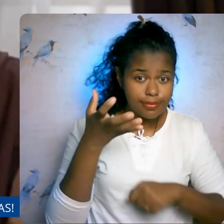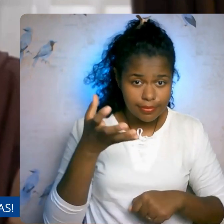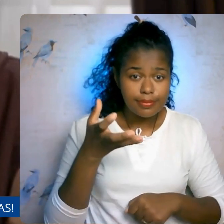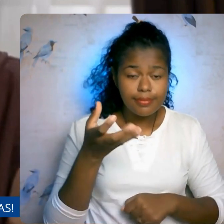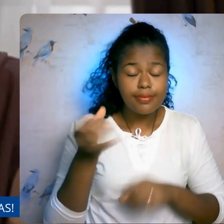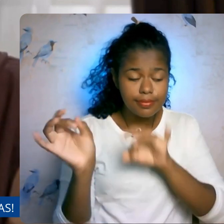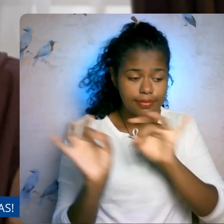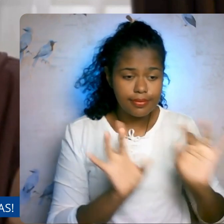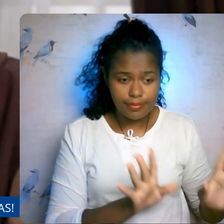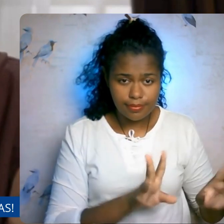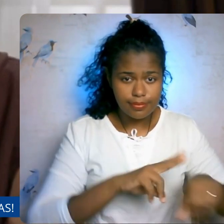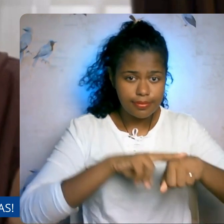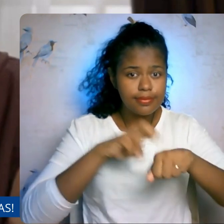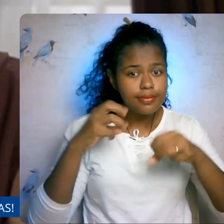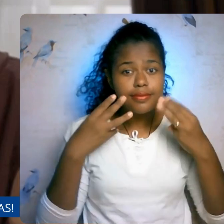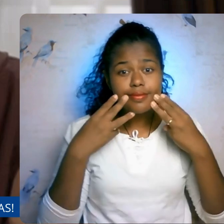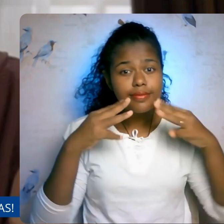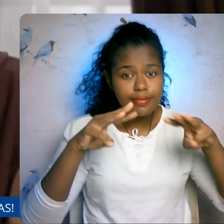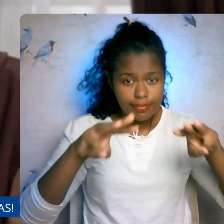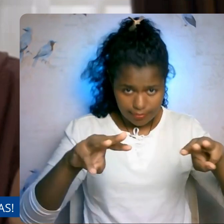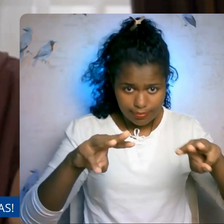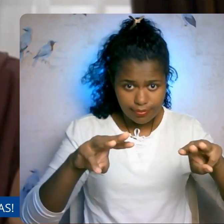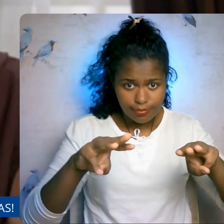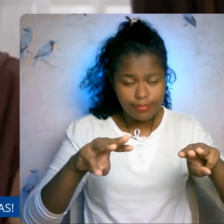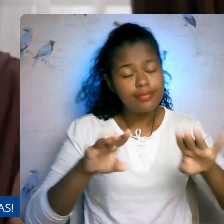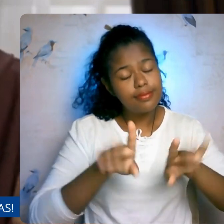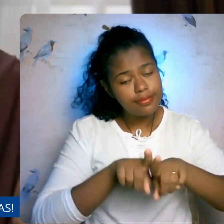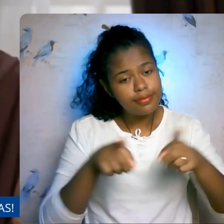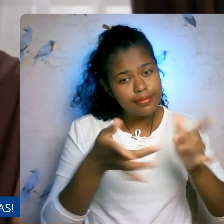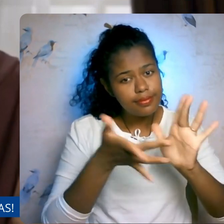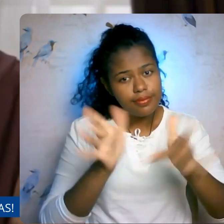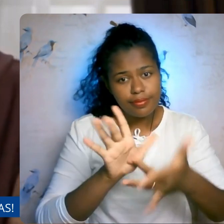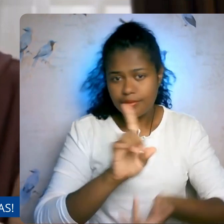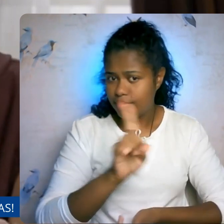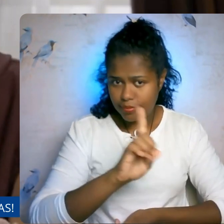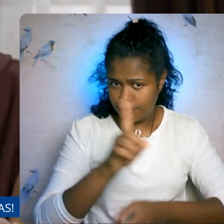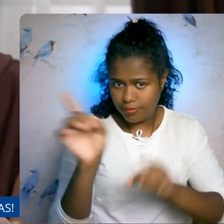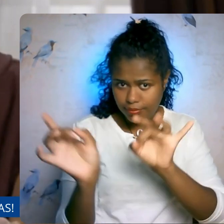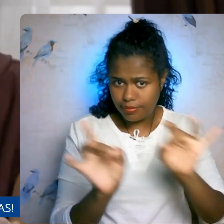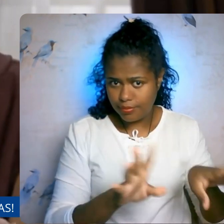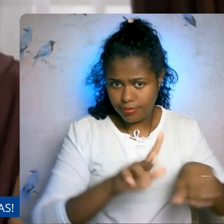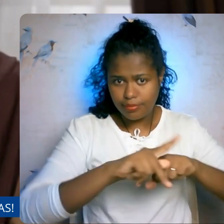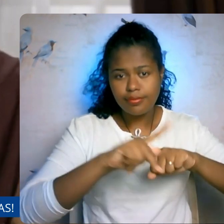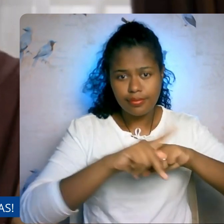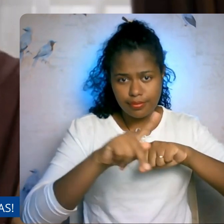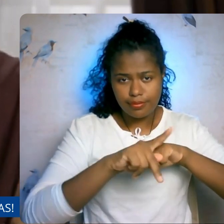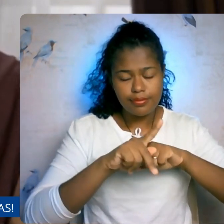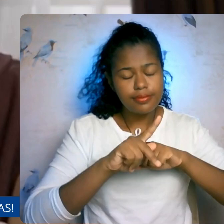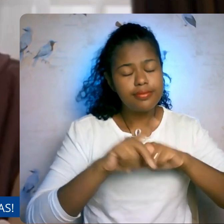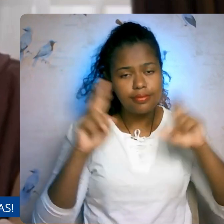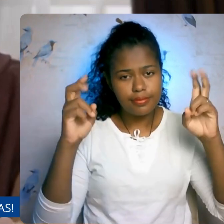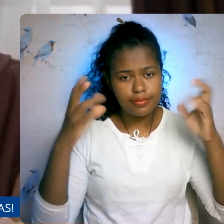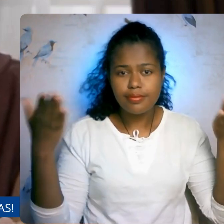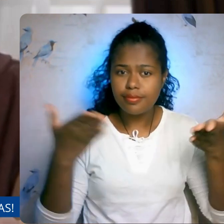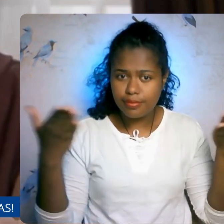Jesus, nunca desistiu dele e Pedro então assume o seu chamado. É sobre isso que nós vamos conversar hoje. E isso